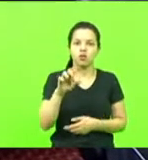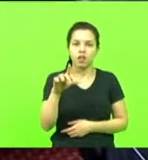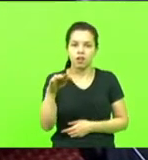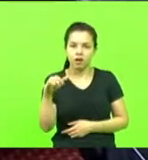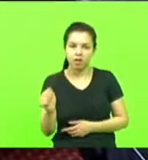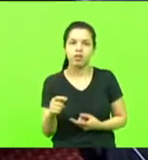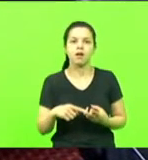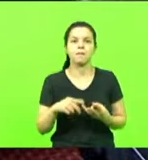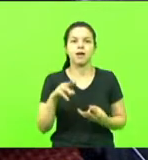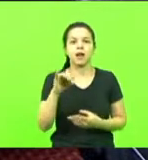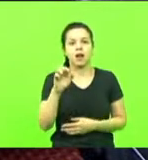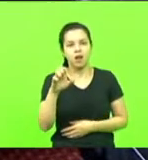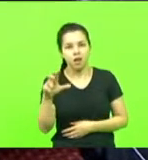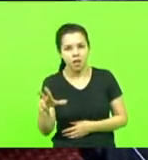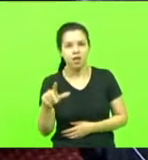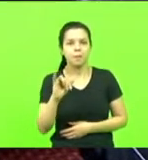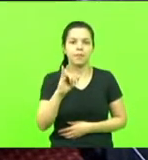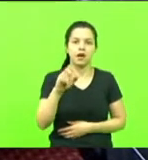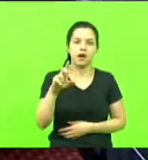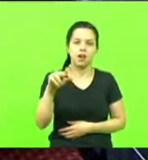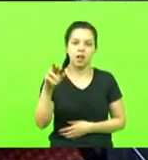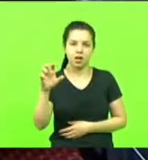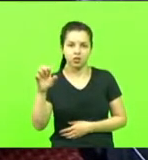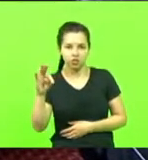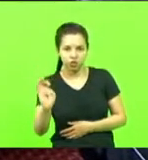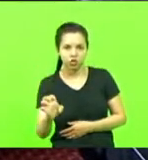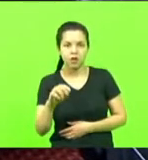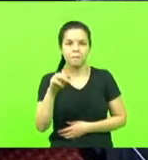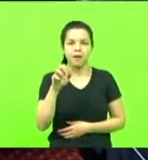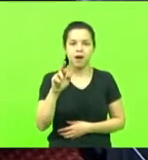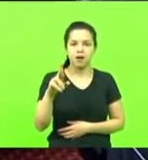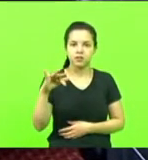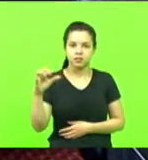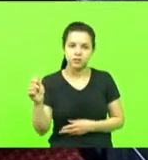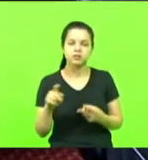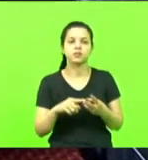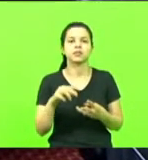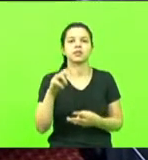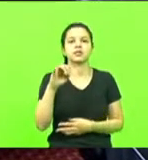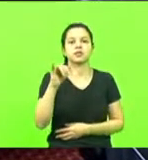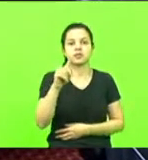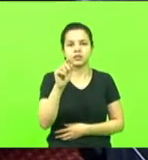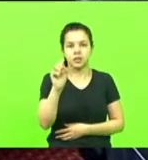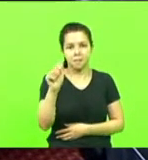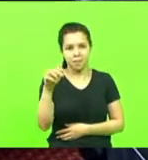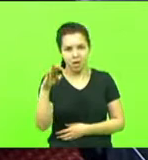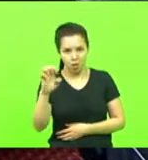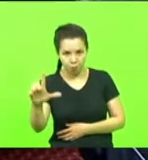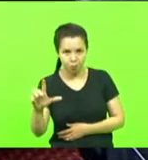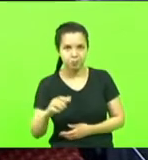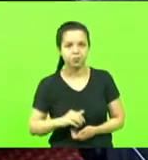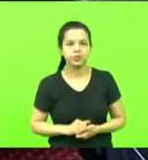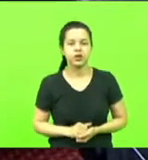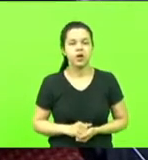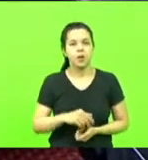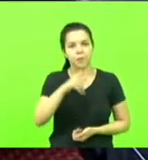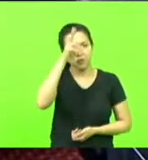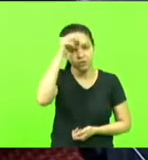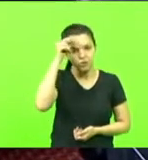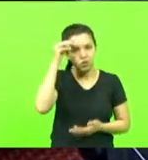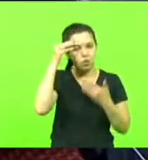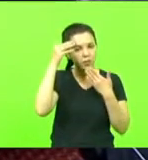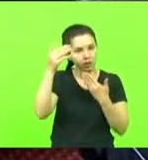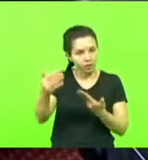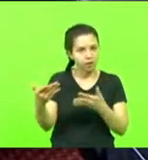Marli, a dona Marlete, a Márcia e a dona Isabel. Prefeito, obrigado por estar